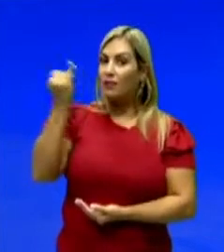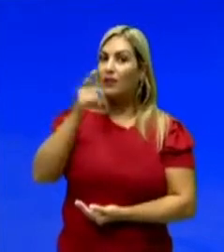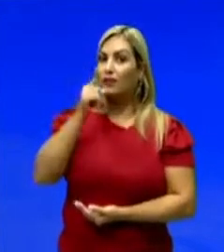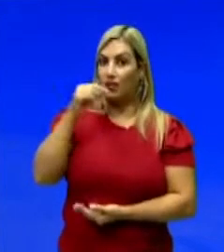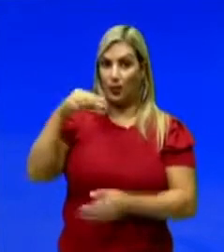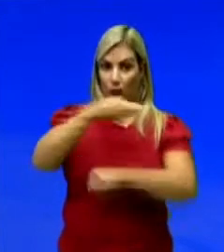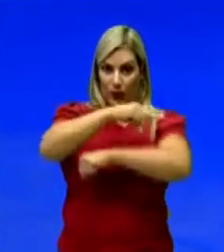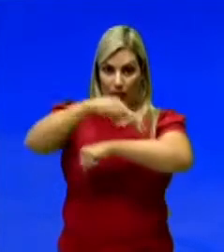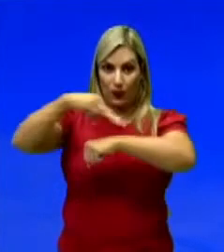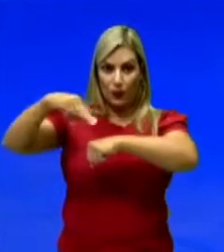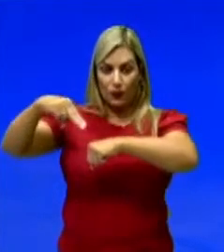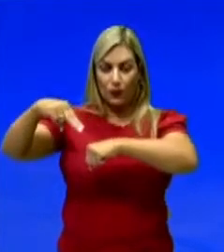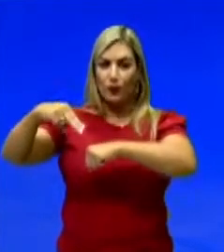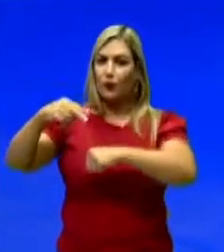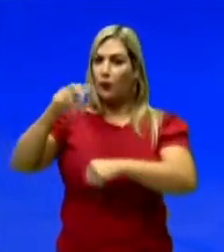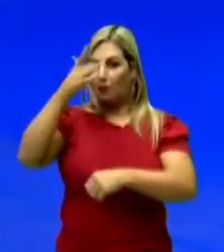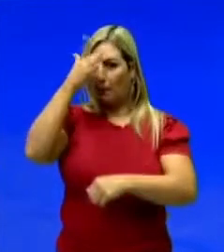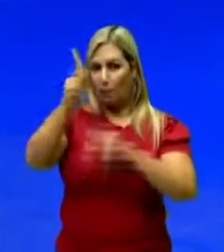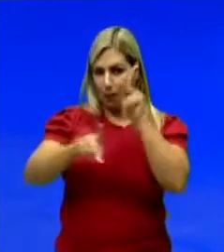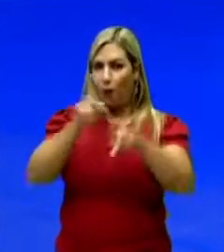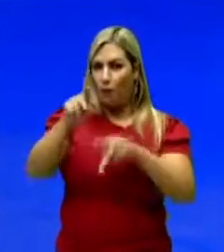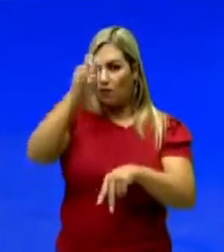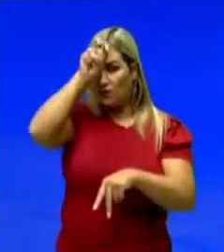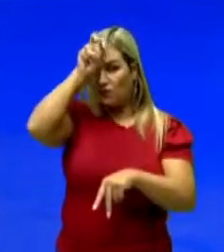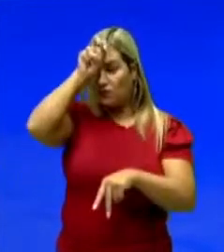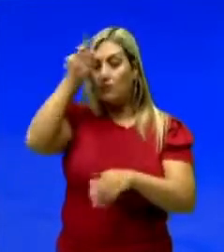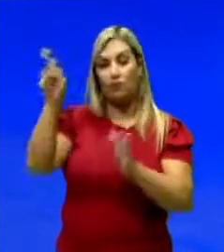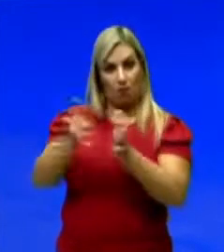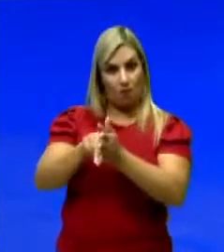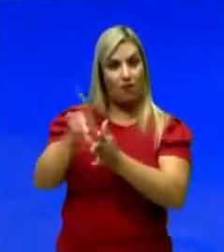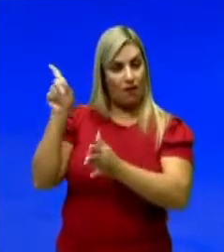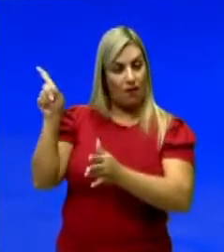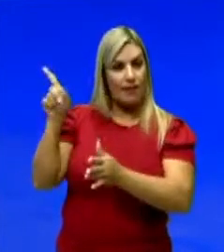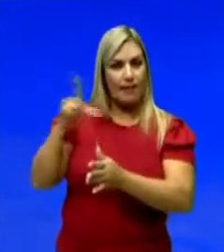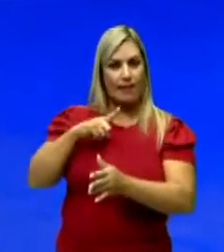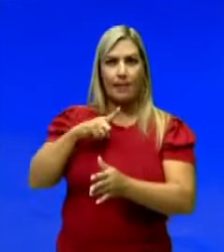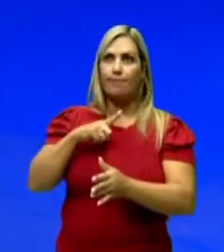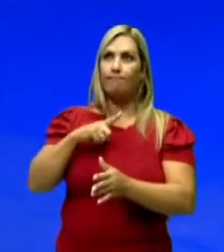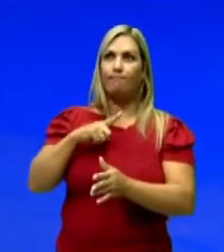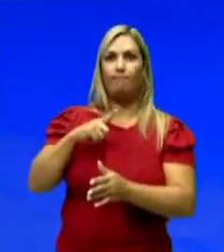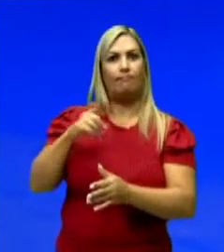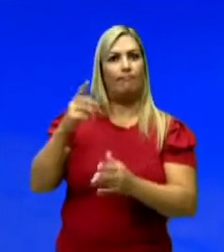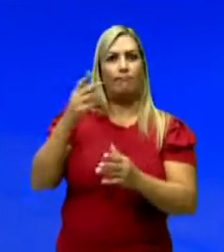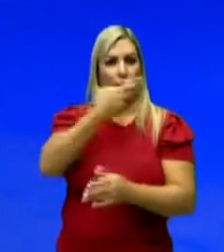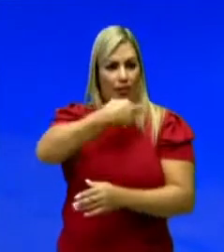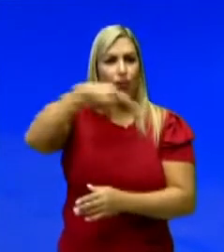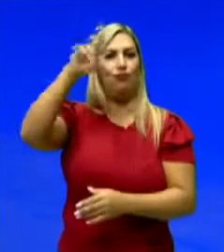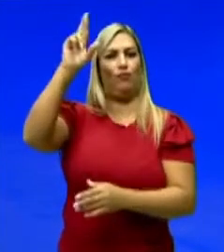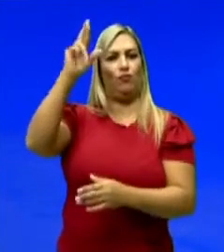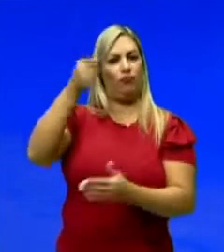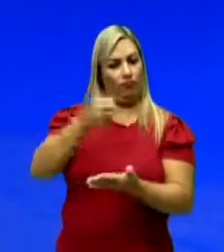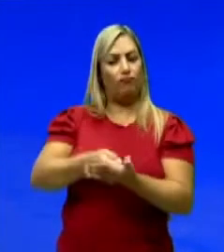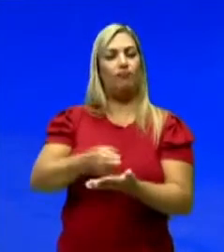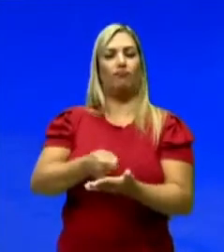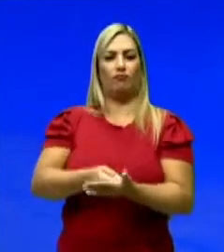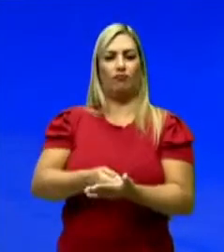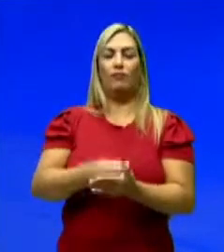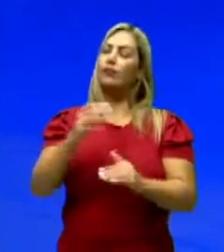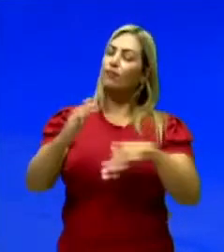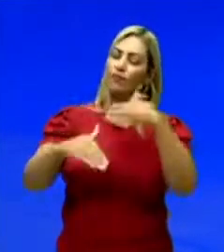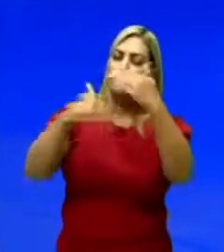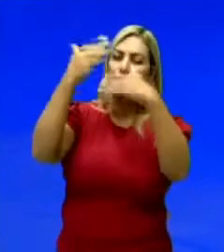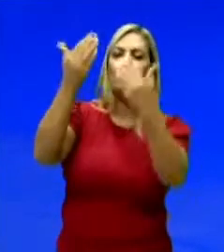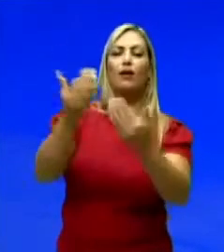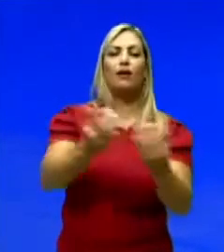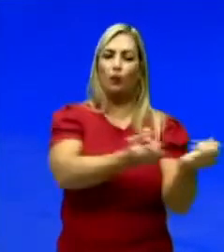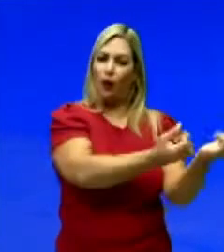para os egípcios é uma importância quase sagrada alguns egípcios considera que sem o desenvolvimento